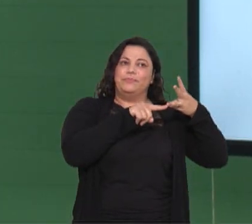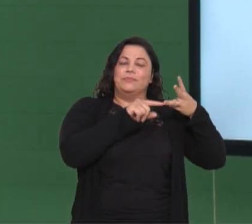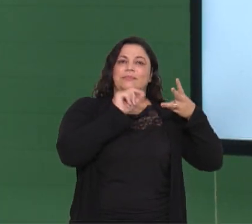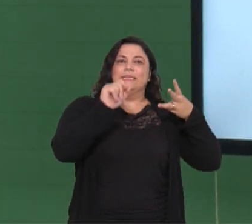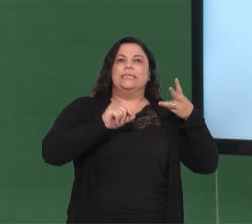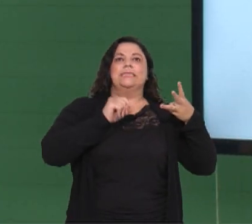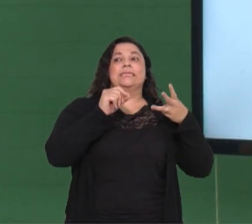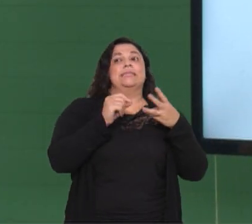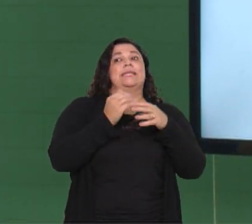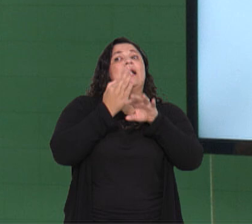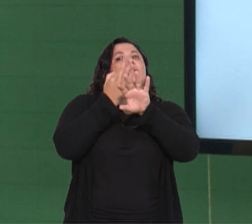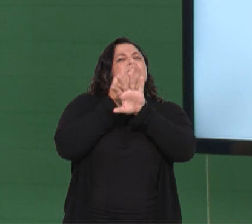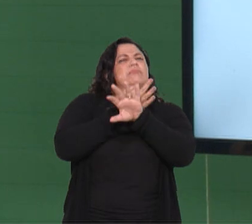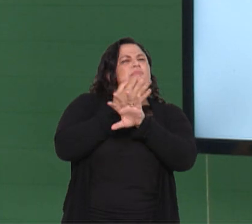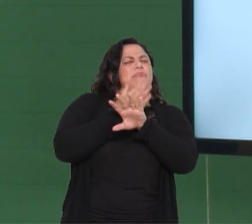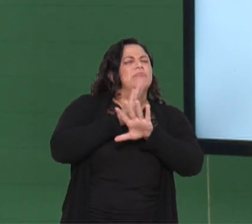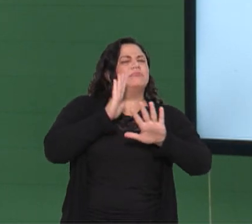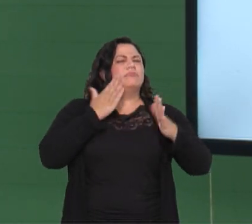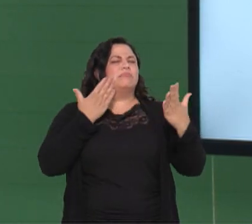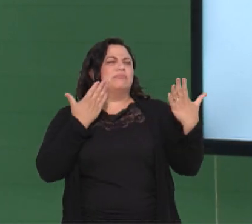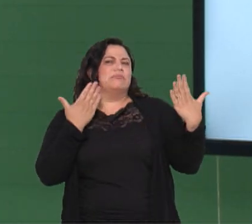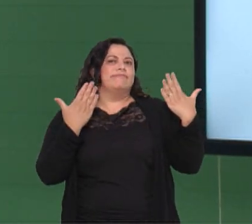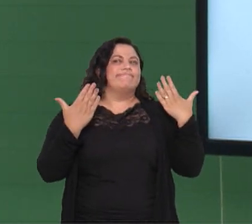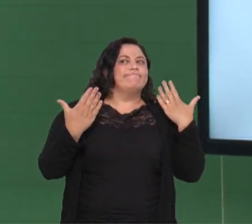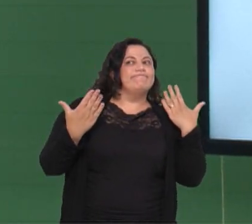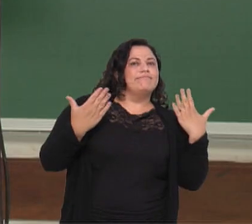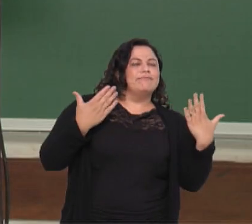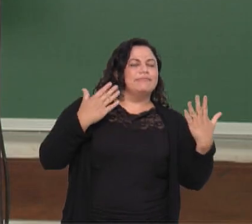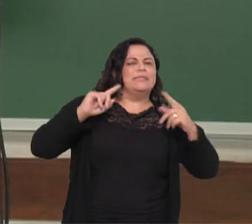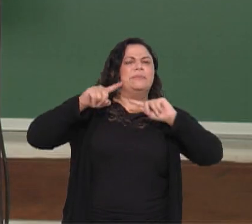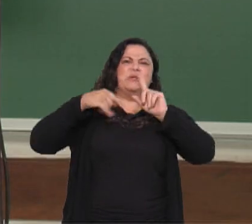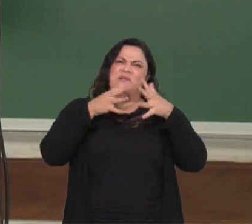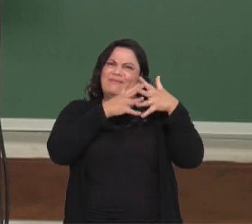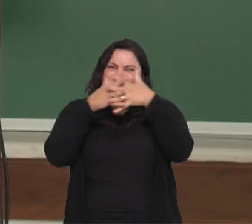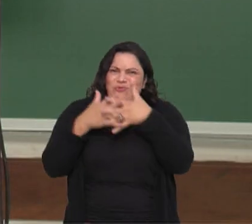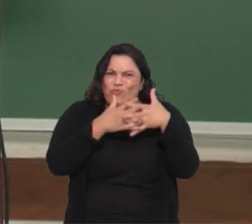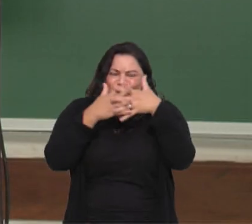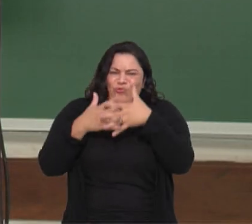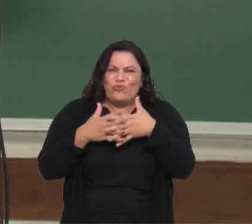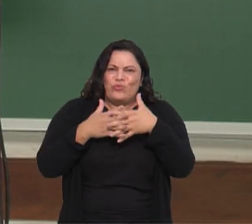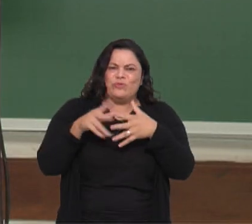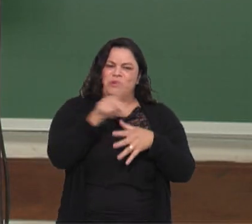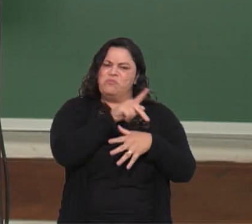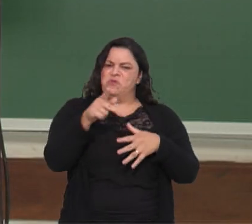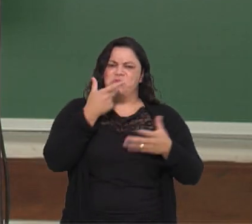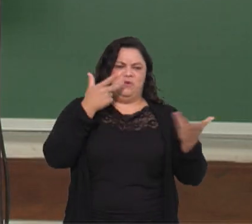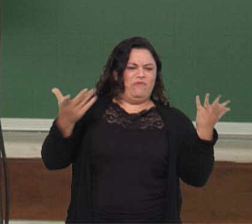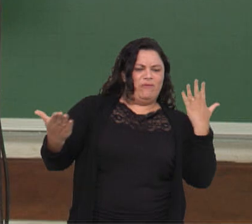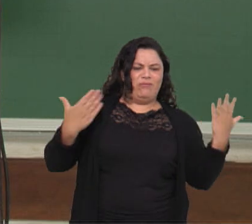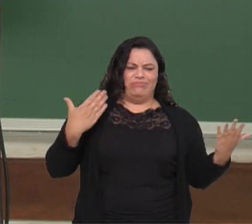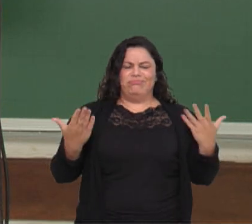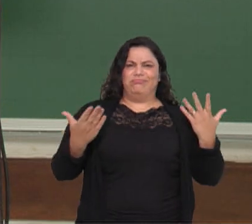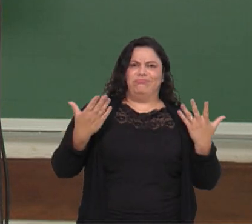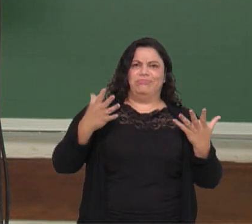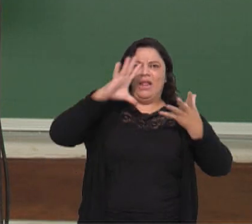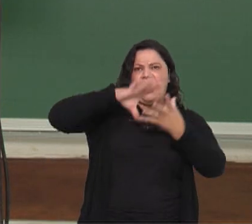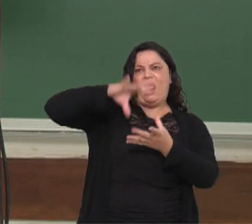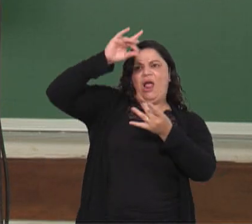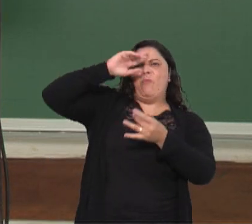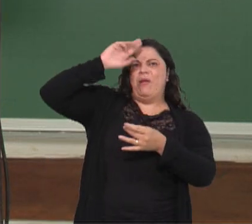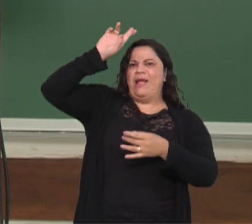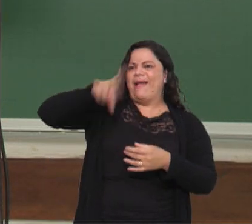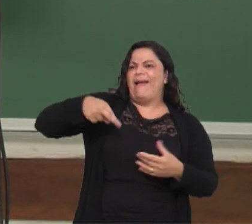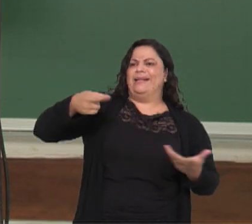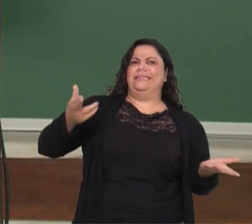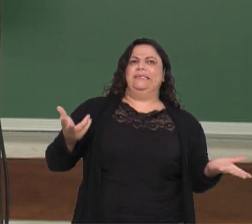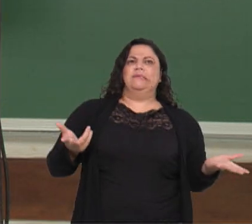virtude a temperança. Tá? Então, né, depois de ficar meio confuso para vocês, professor, mas você falou que a alma é razão. Então,